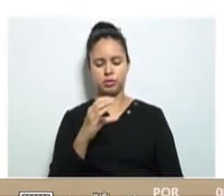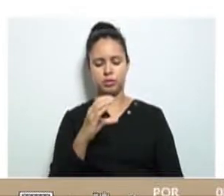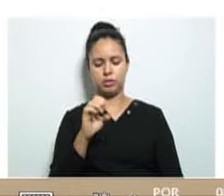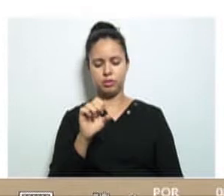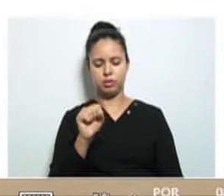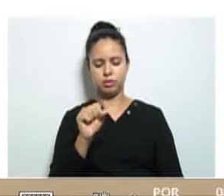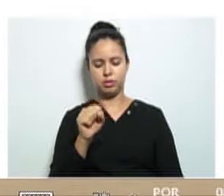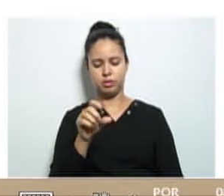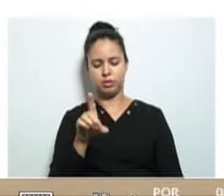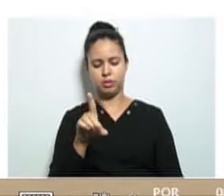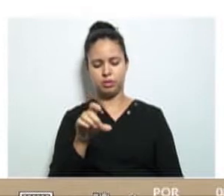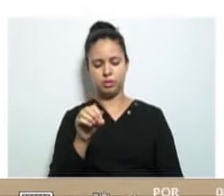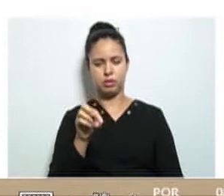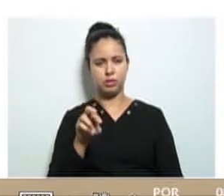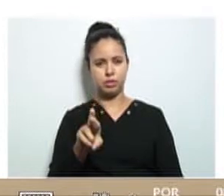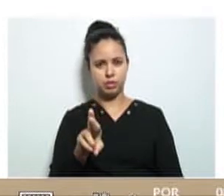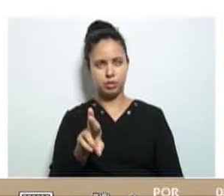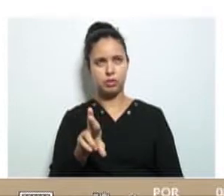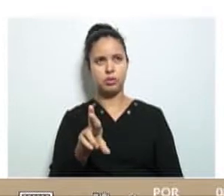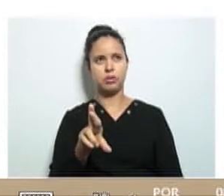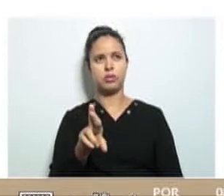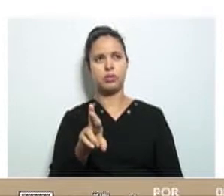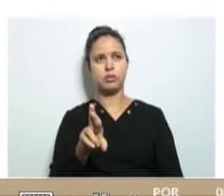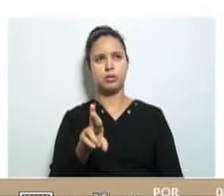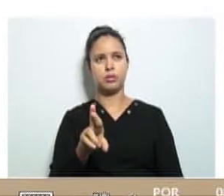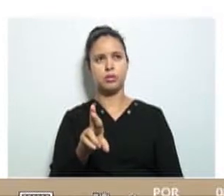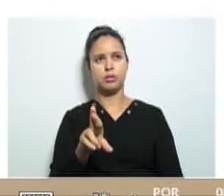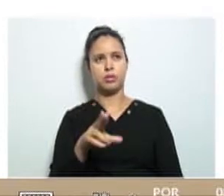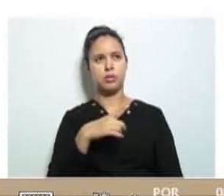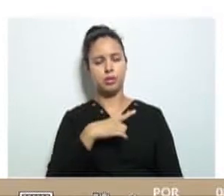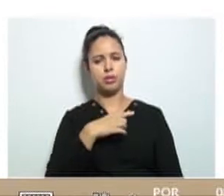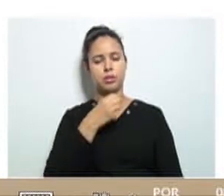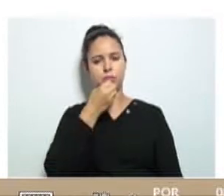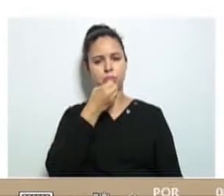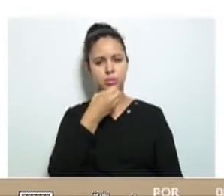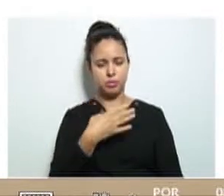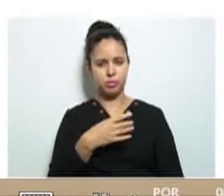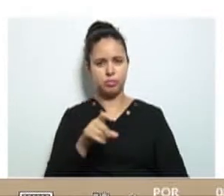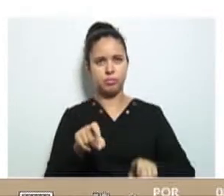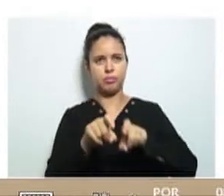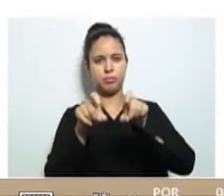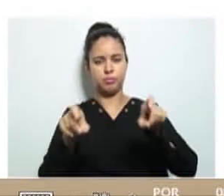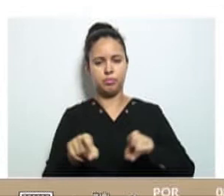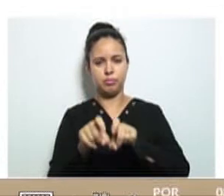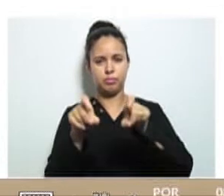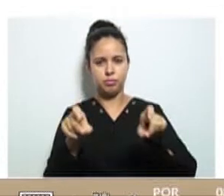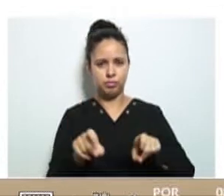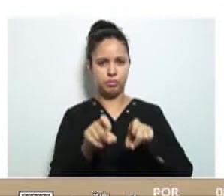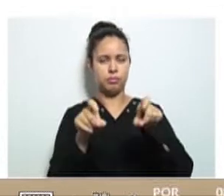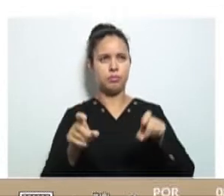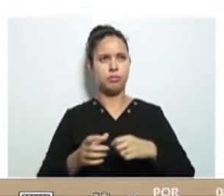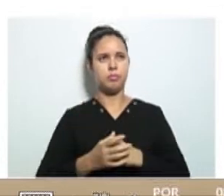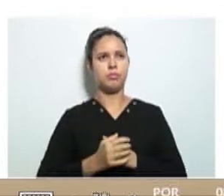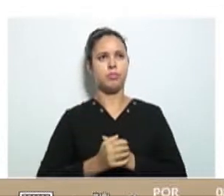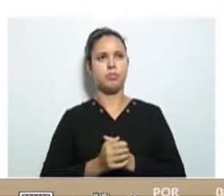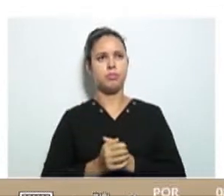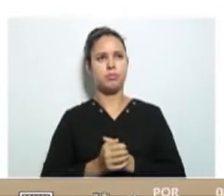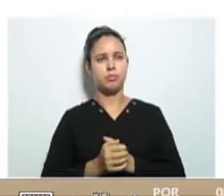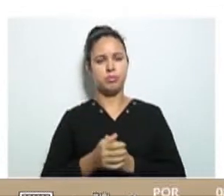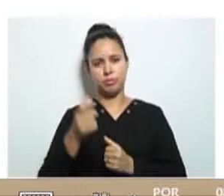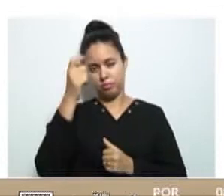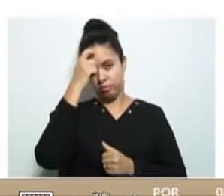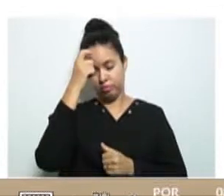tá? Olha, gente, o IFRO tá poderoso, viu? Tem um bom computador aqui, né? Isso é bom, tá? Olha só, gente, a